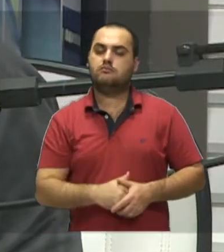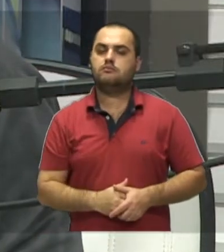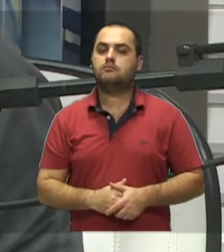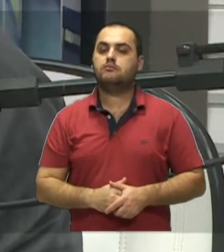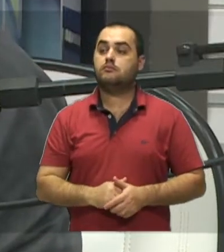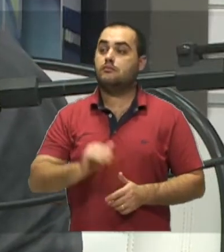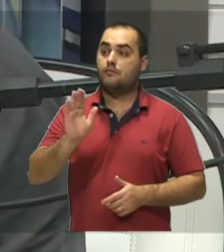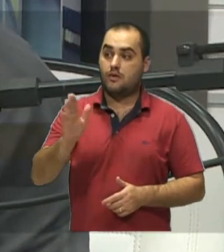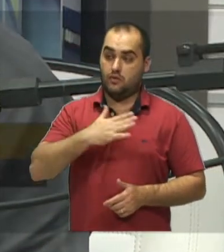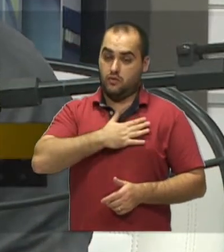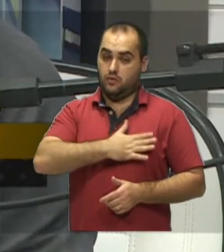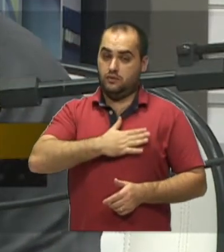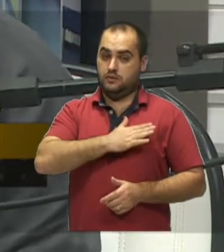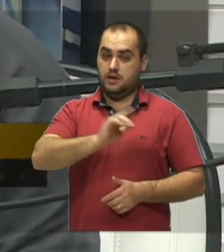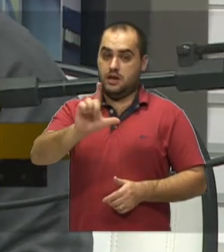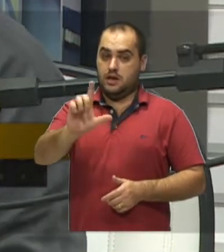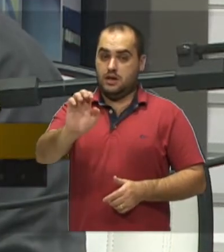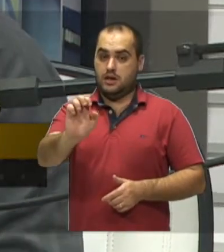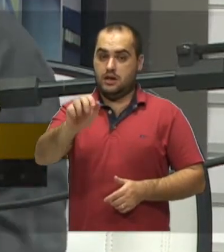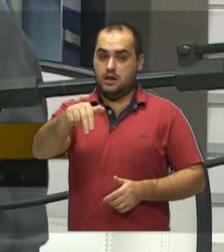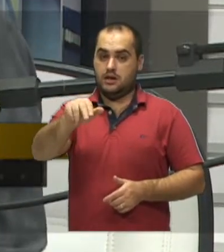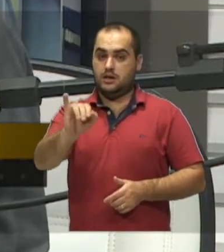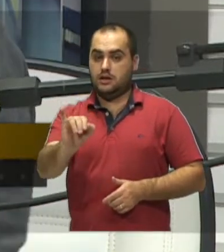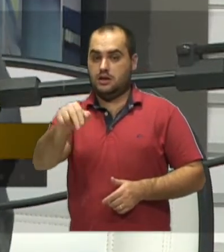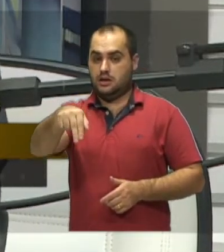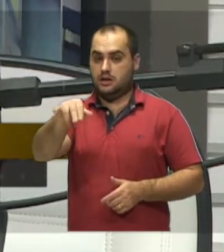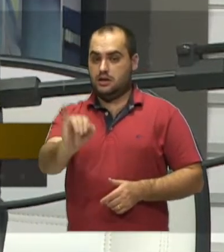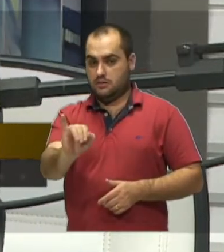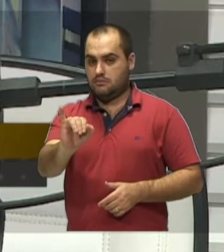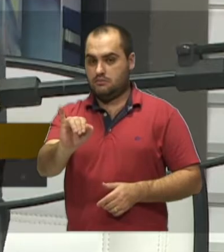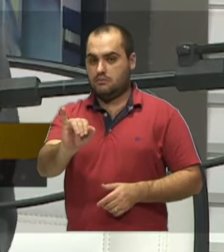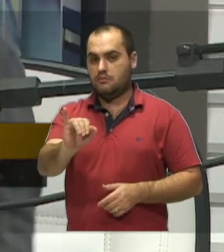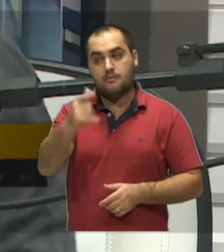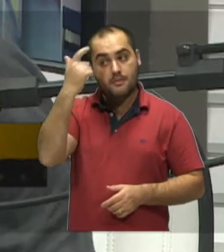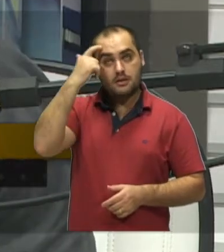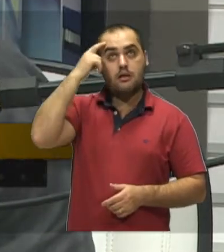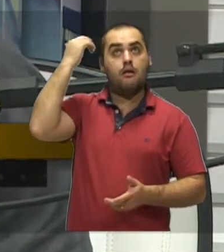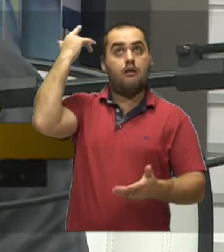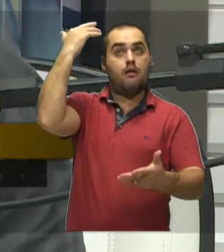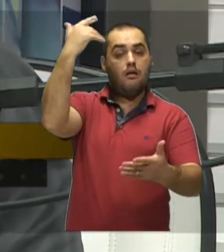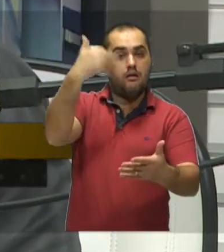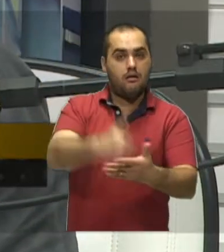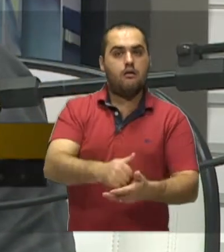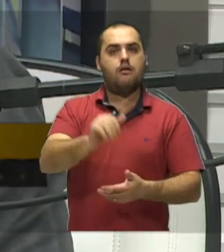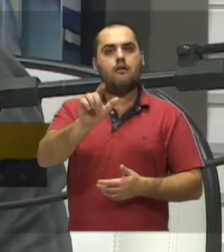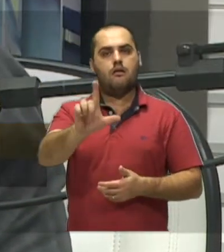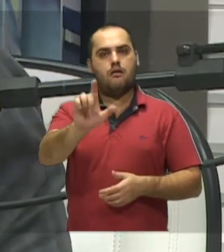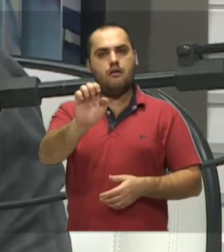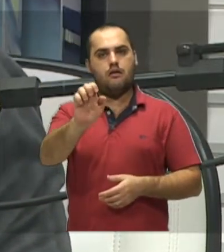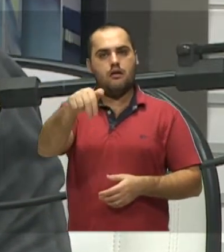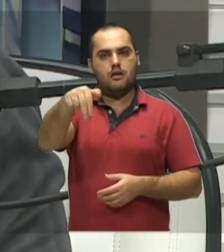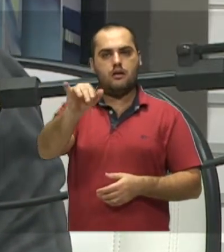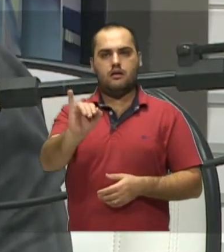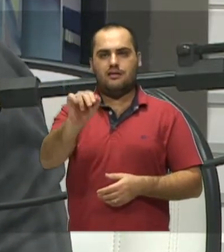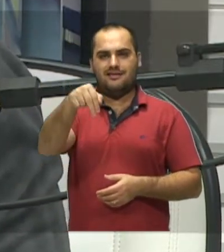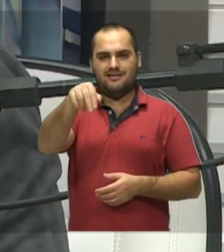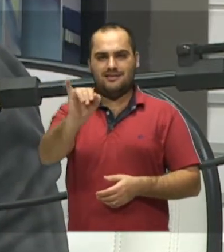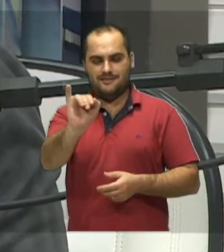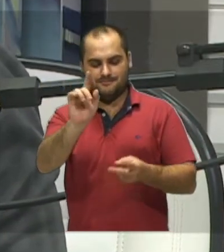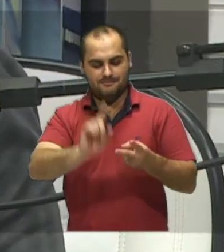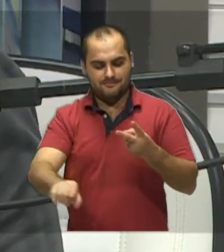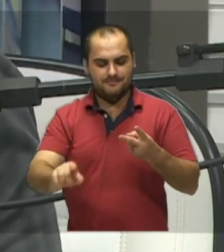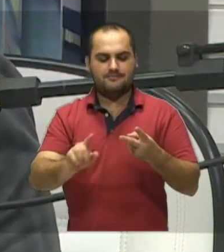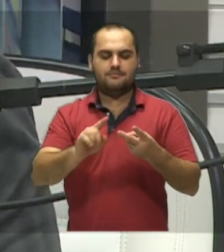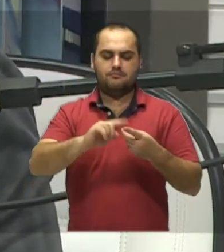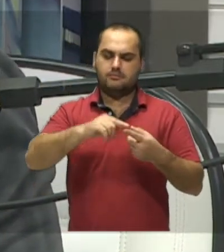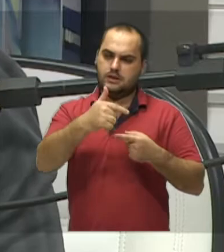eu gosto muito do trabalho do Lenine, não é tão atual, enfim, né? Pensando historicamente, tem uma atualidade, né? O trabalho do